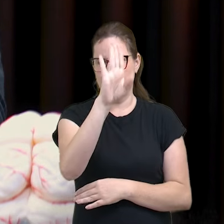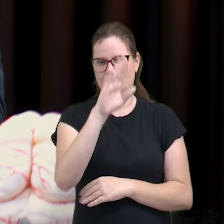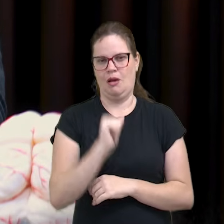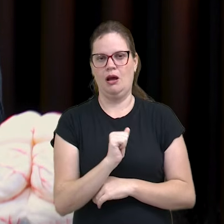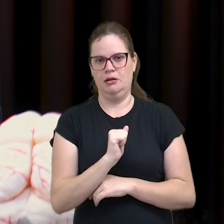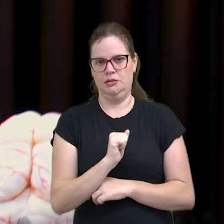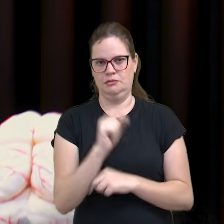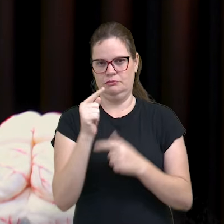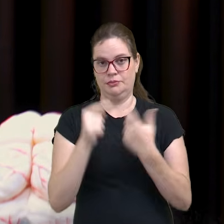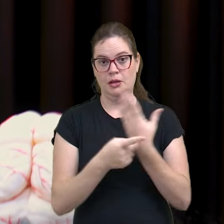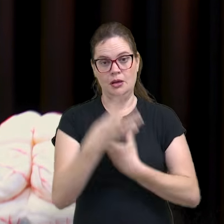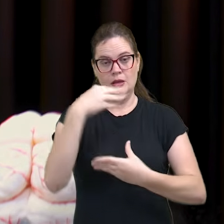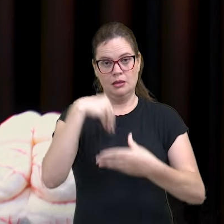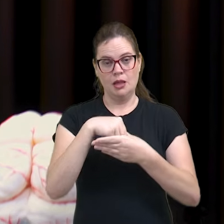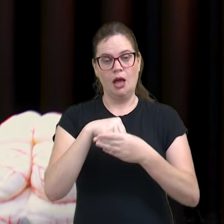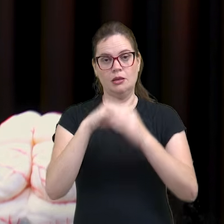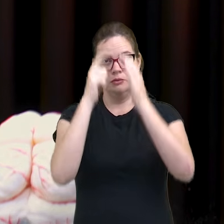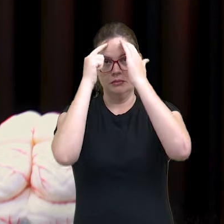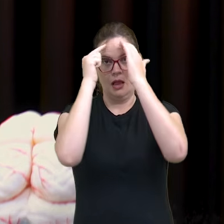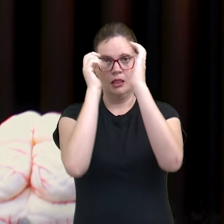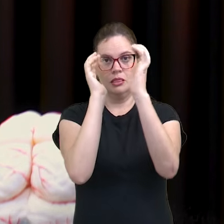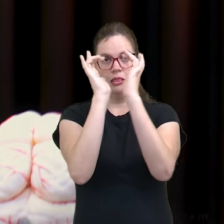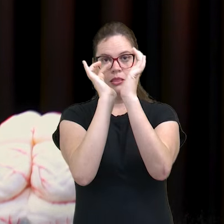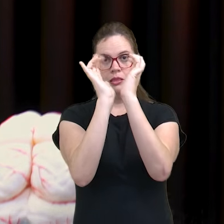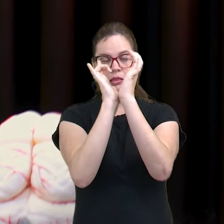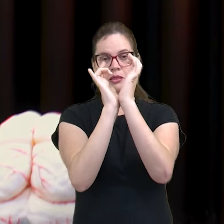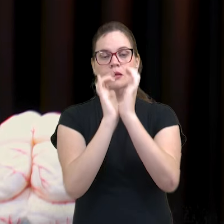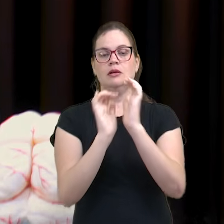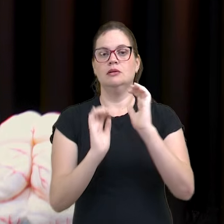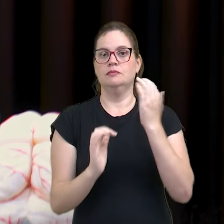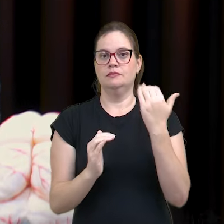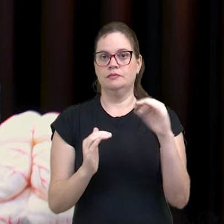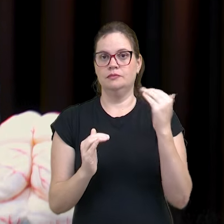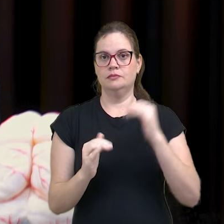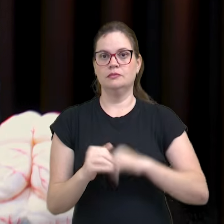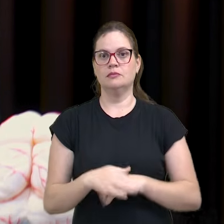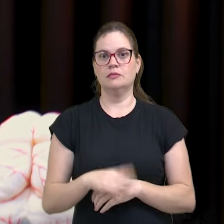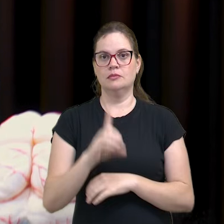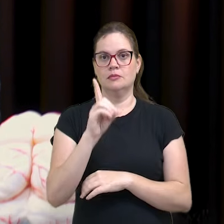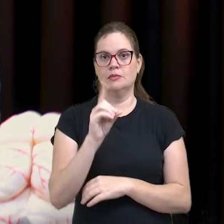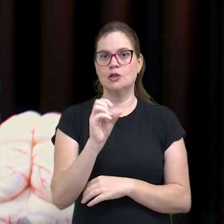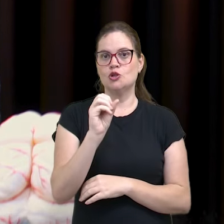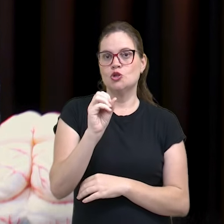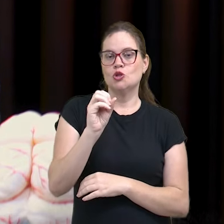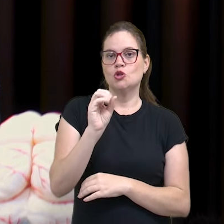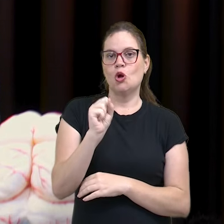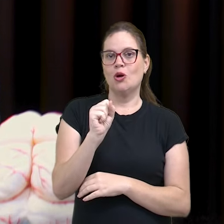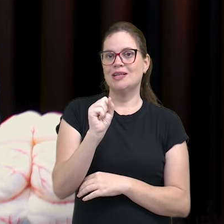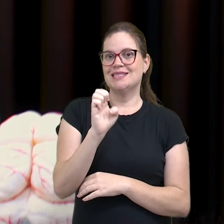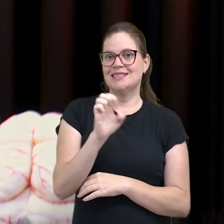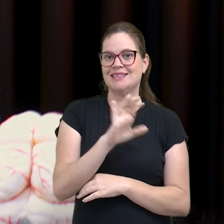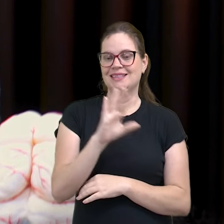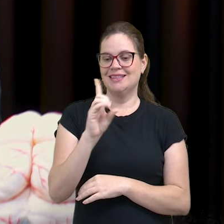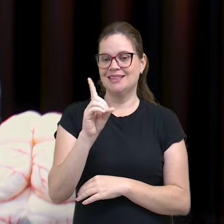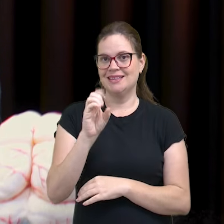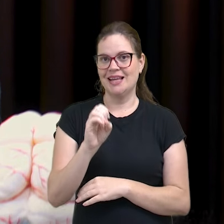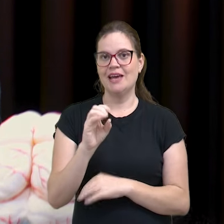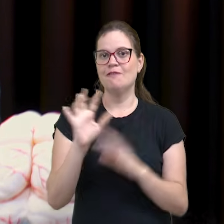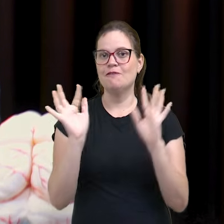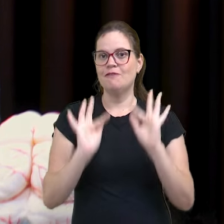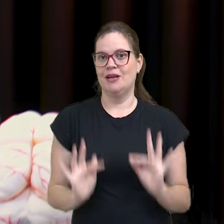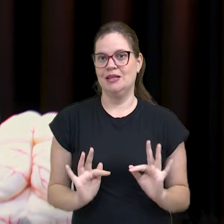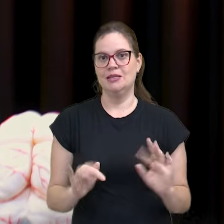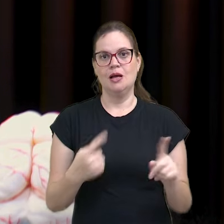quero pegar aqui os principais dentro da neurociência que inclusive se chama dose